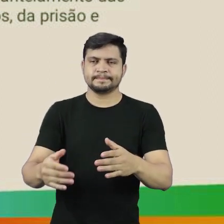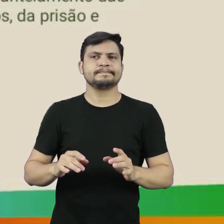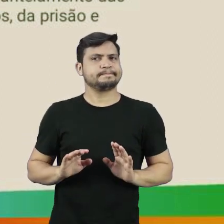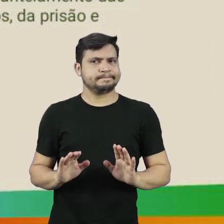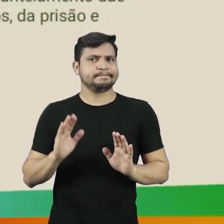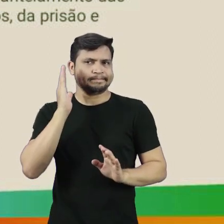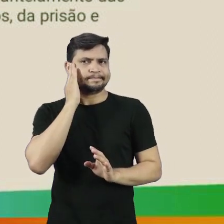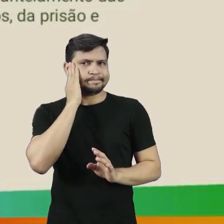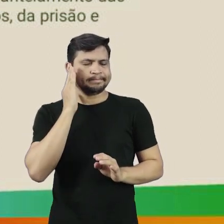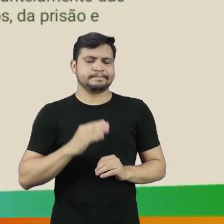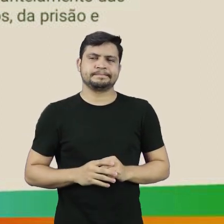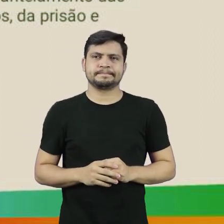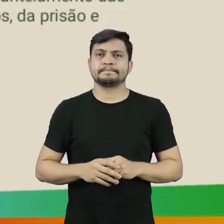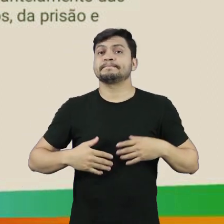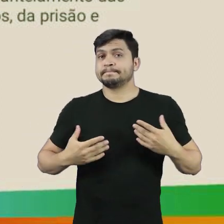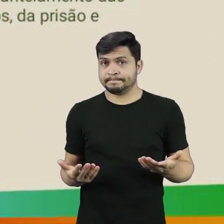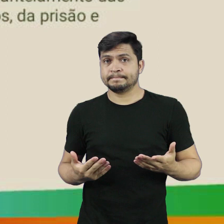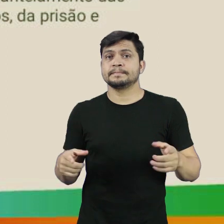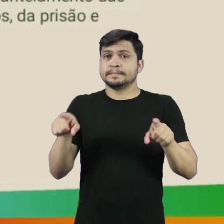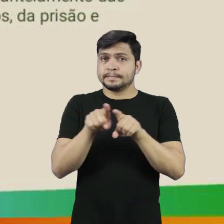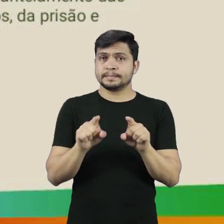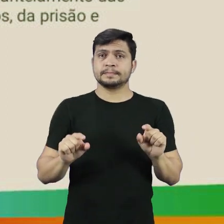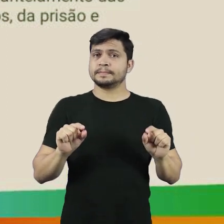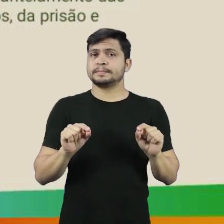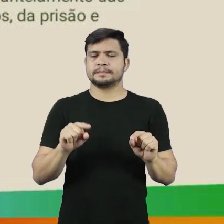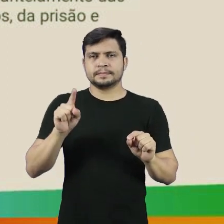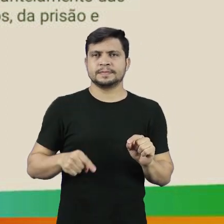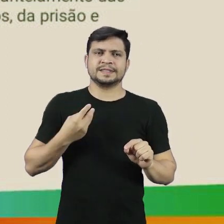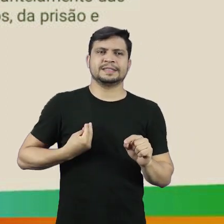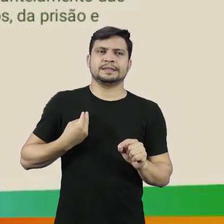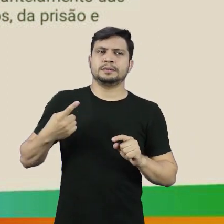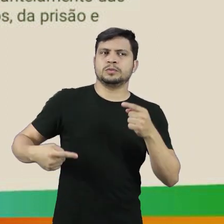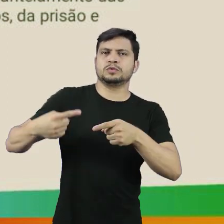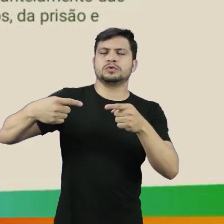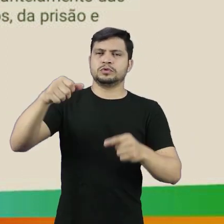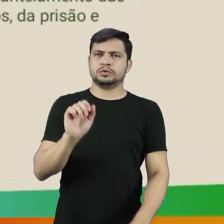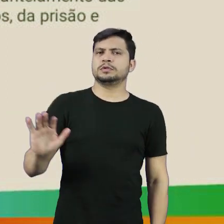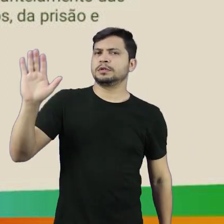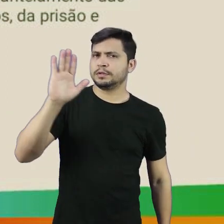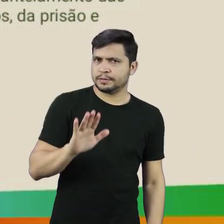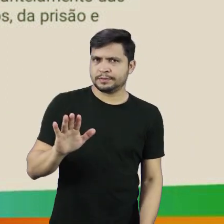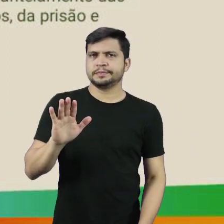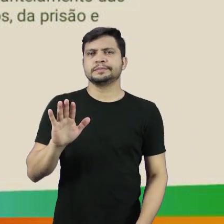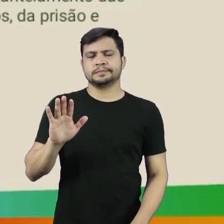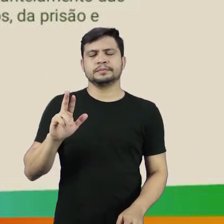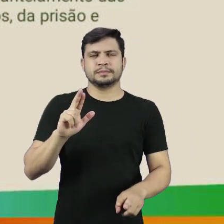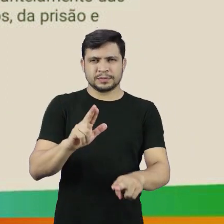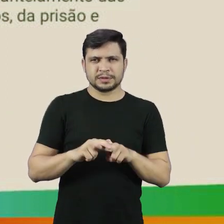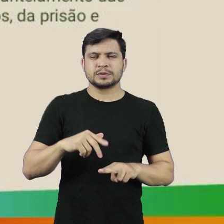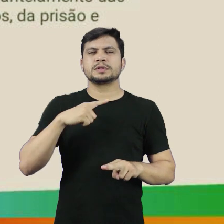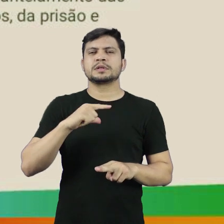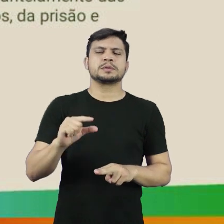na ilegalidade. Assim como a militarização da vida política em geral. Exemplo disso é a militarização do 7 de setembro,